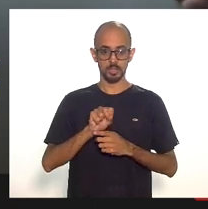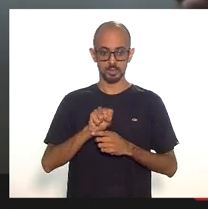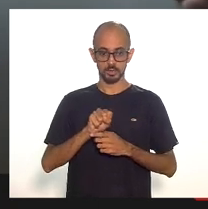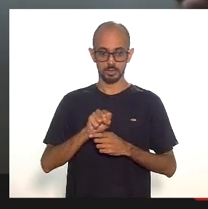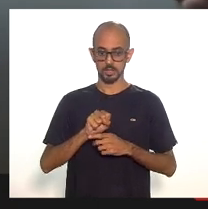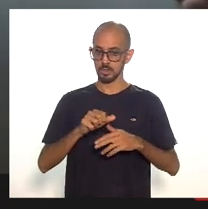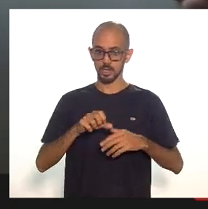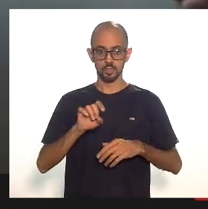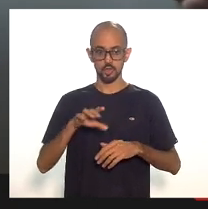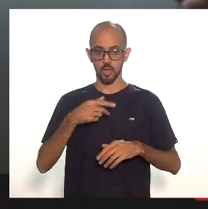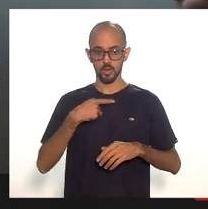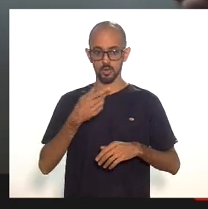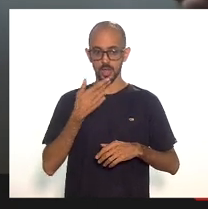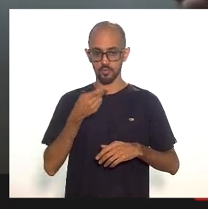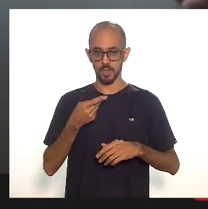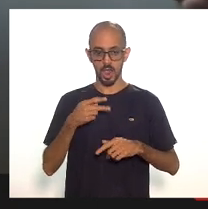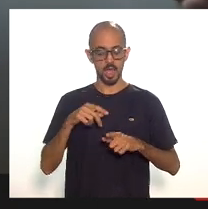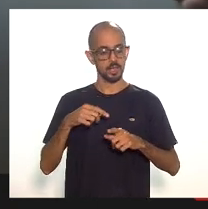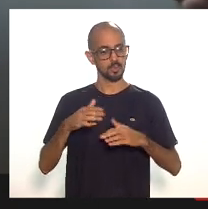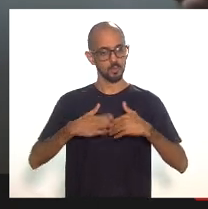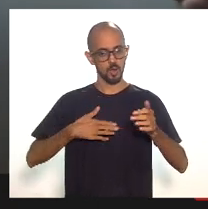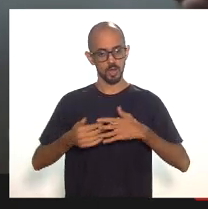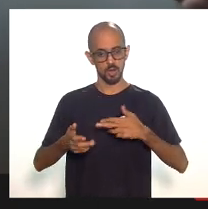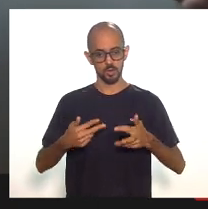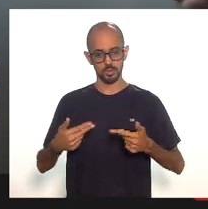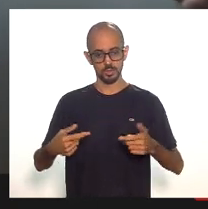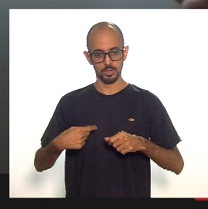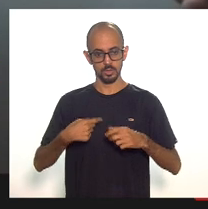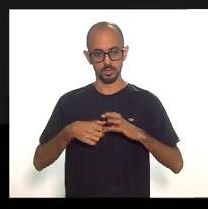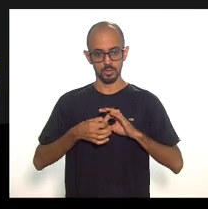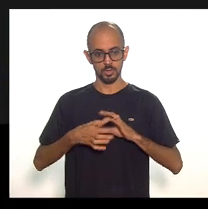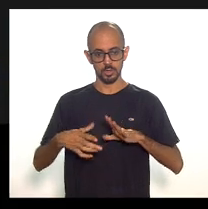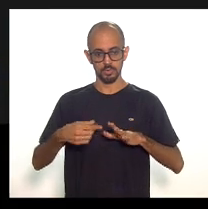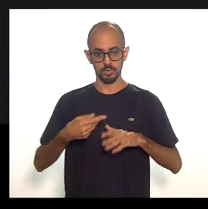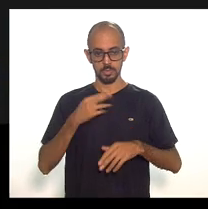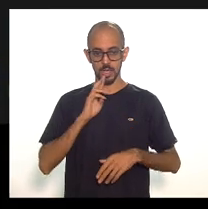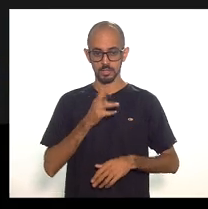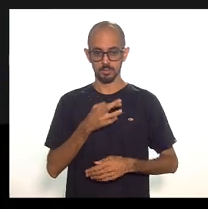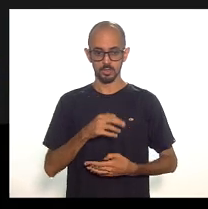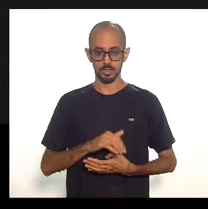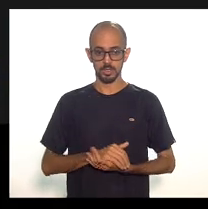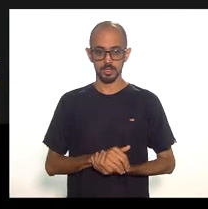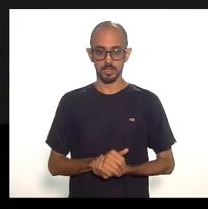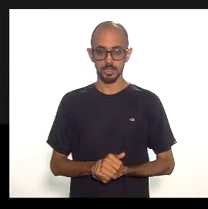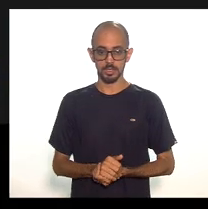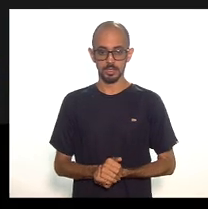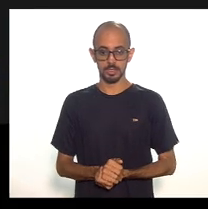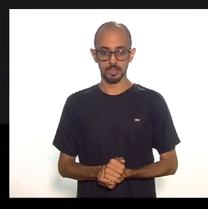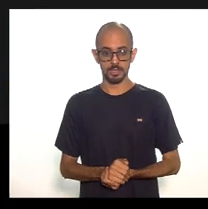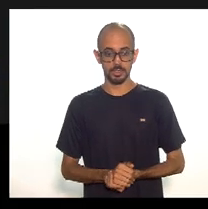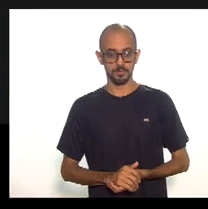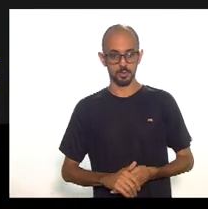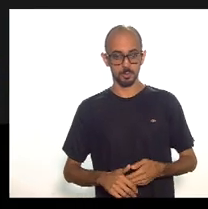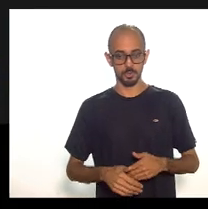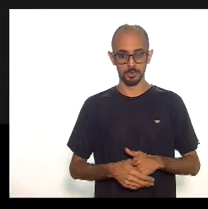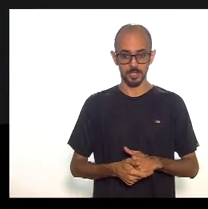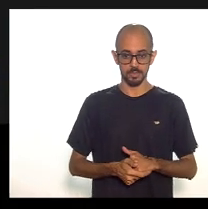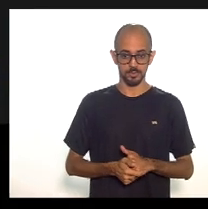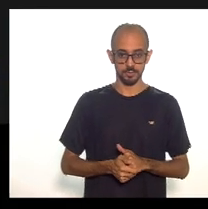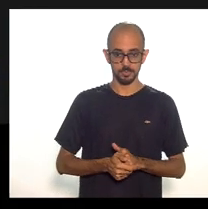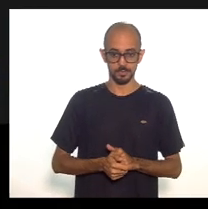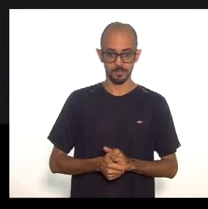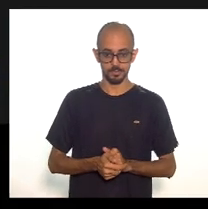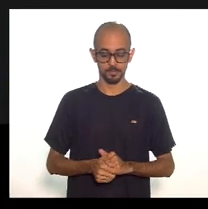mais. Estou à disposição também para responder. Obrigada, secretário Carlos Chaves, da